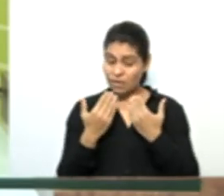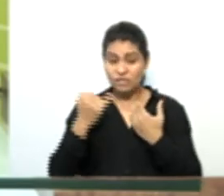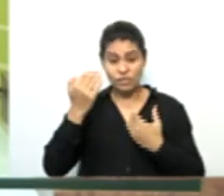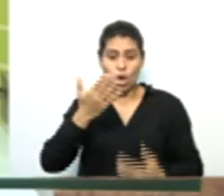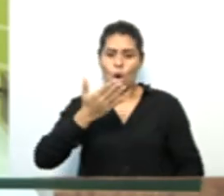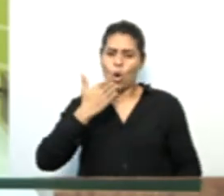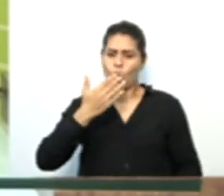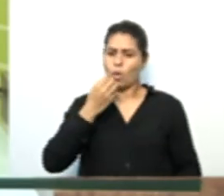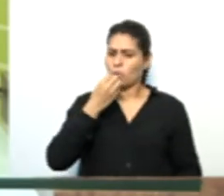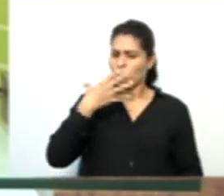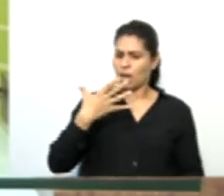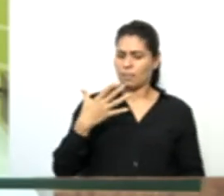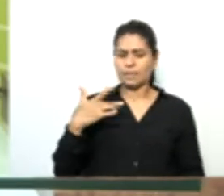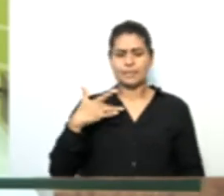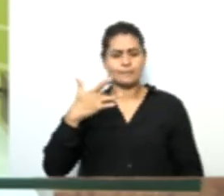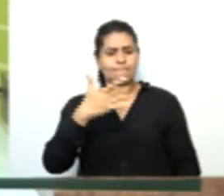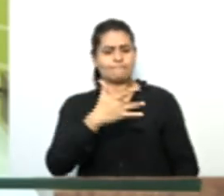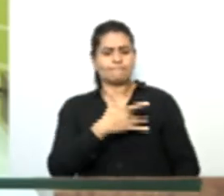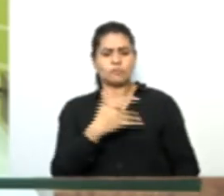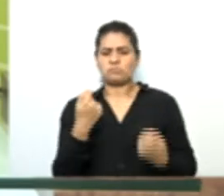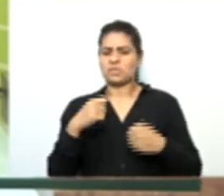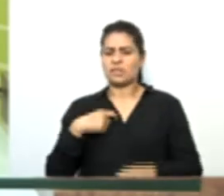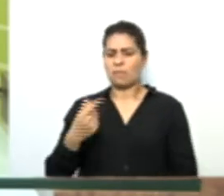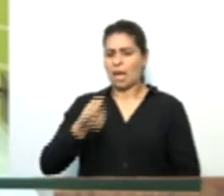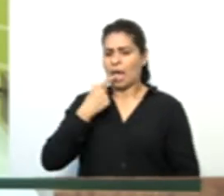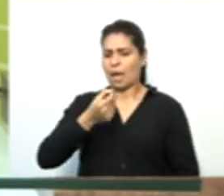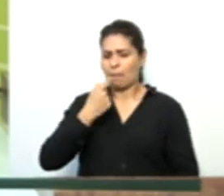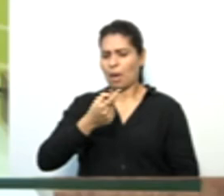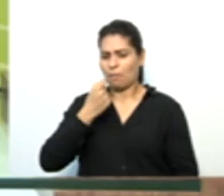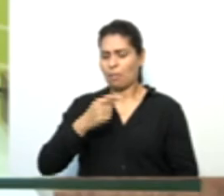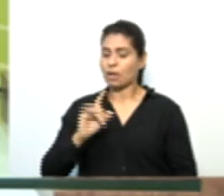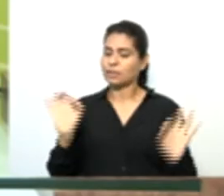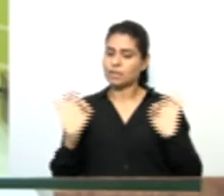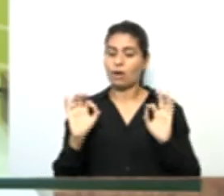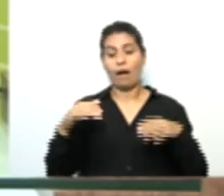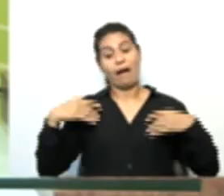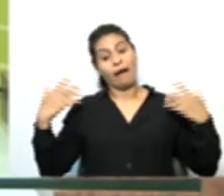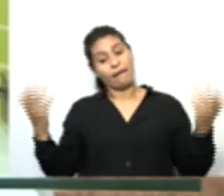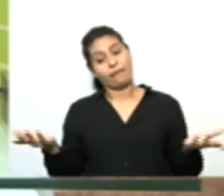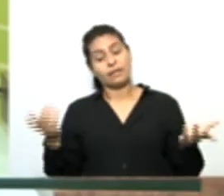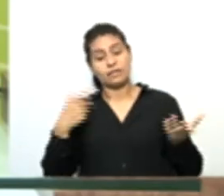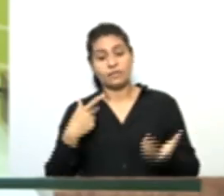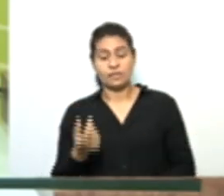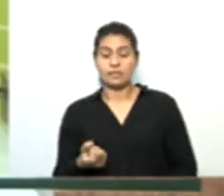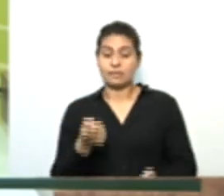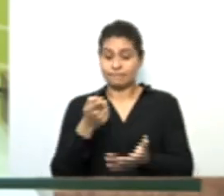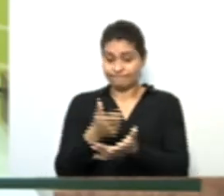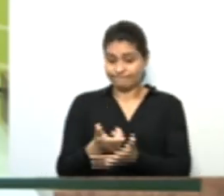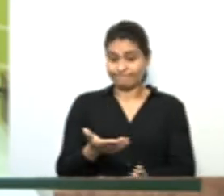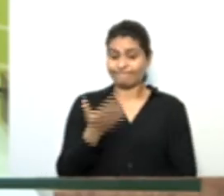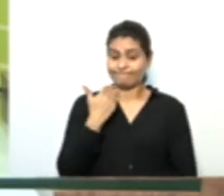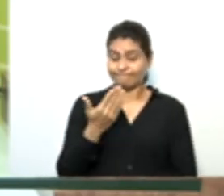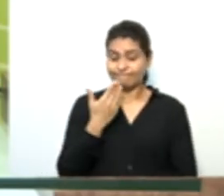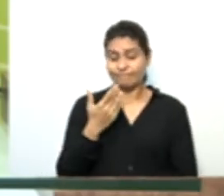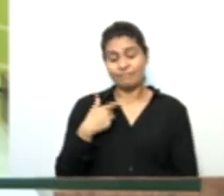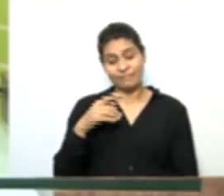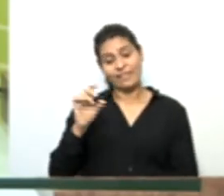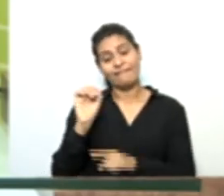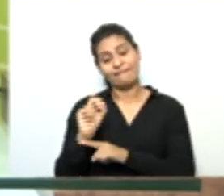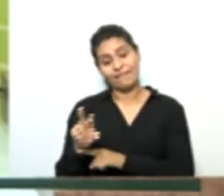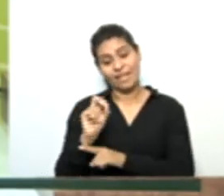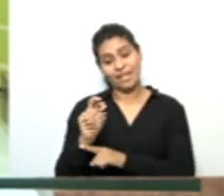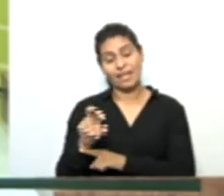pessoa saudável, não precisa ficar comprando remédio em farmácia. Só que se você consumir produtos, alimentos com